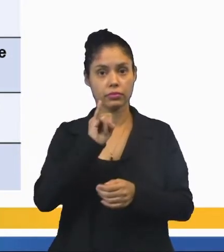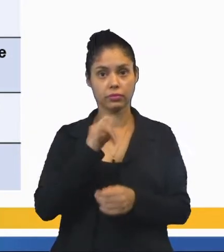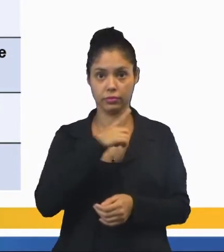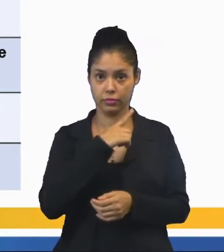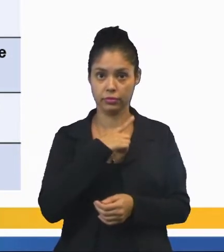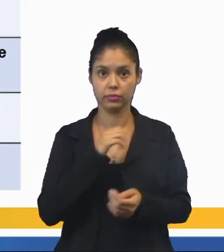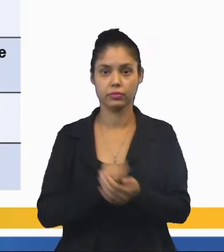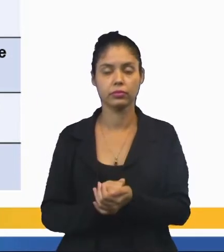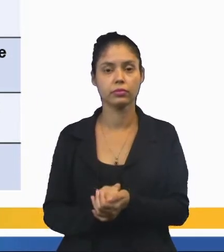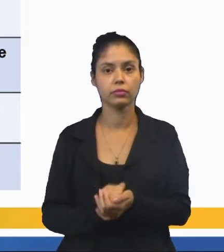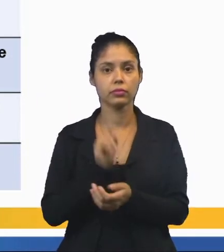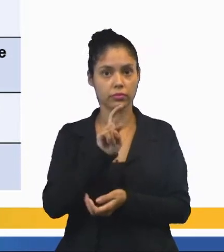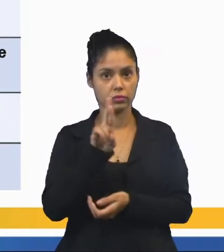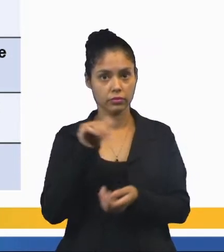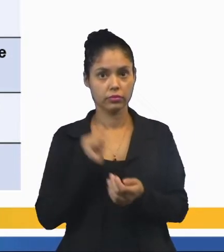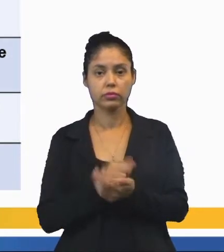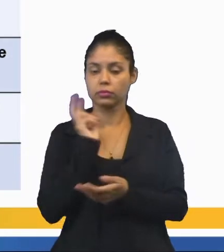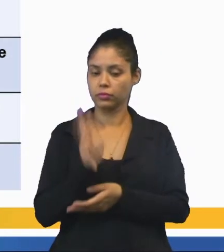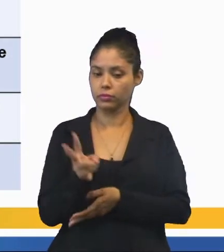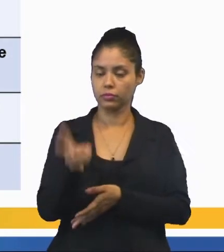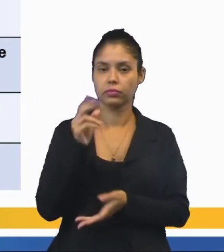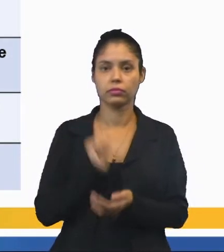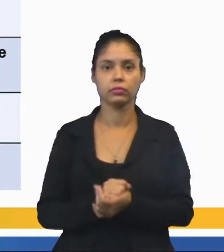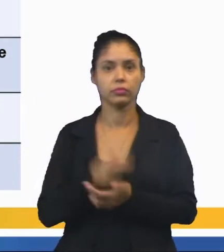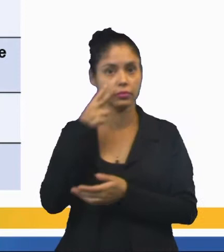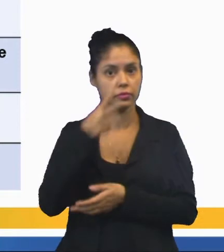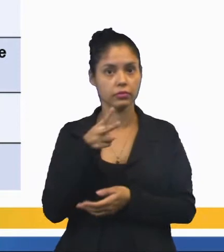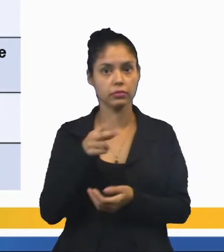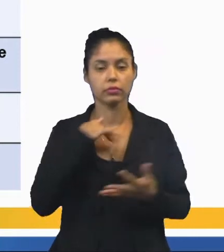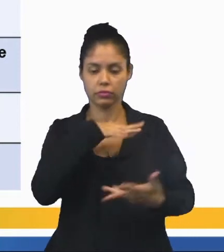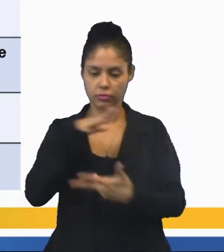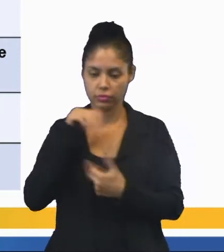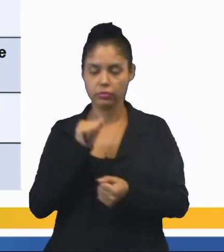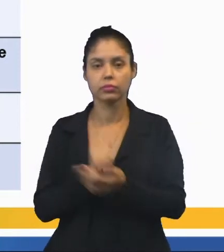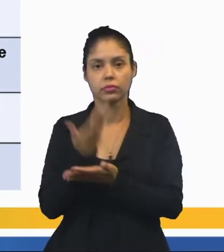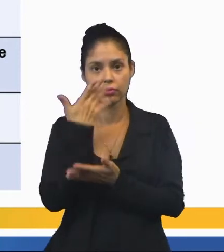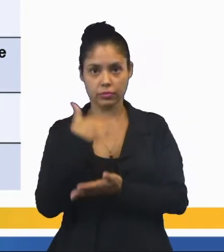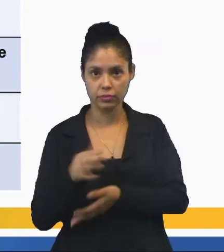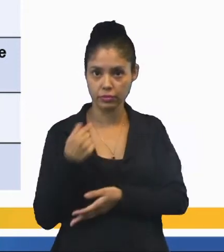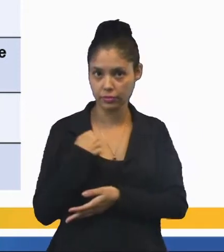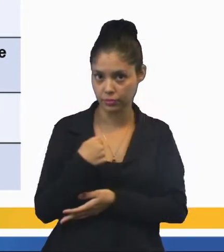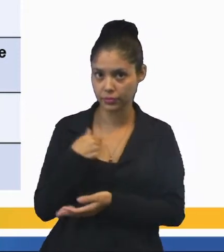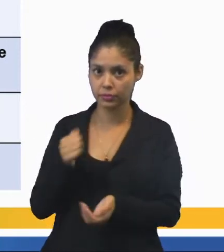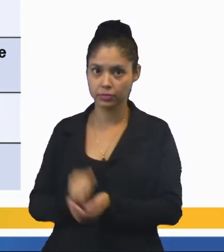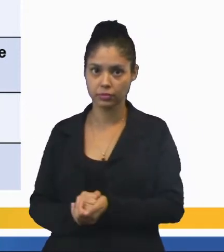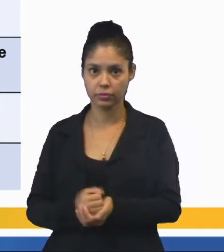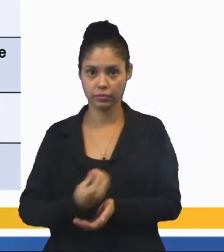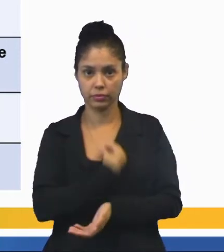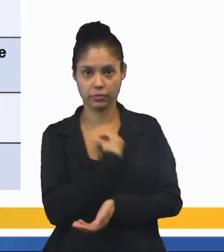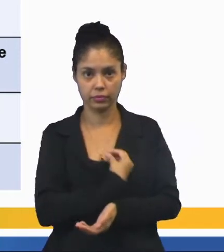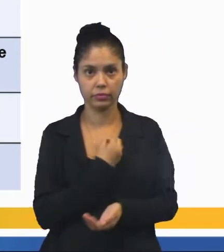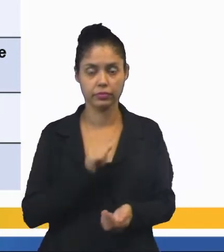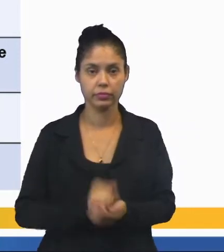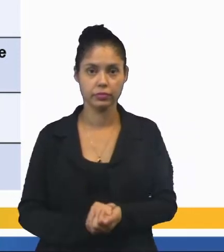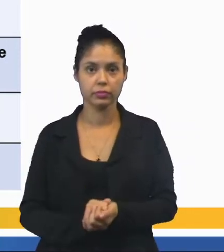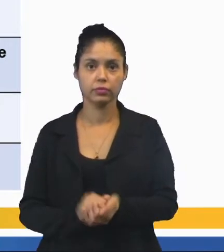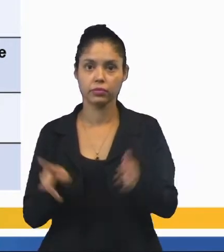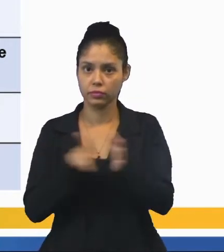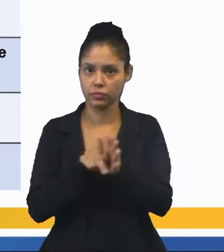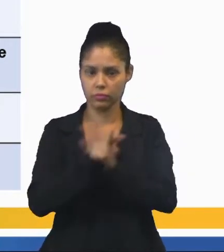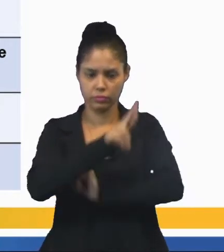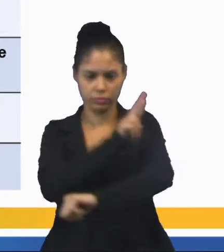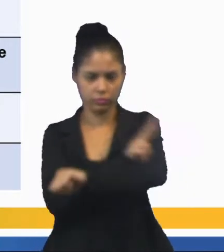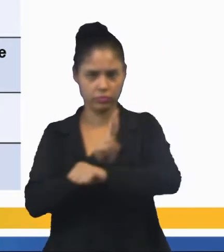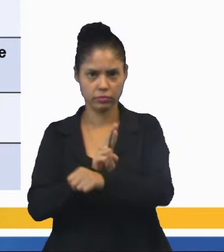atualiza permanentemente na sua visão de mundo. Eu, quando era criança, eu via, até na minha religião, umas atitudes com